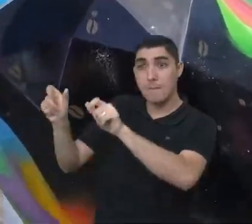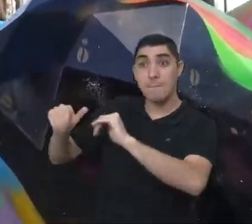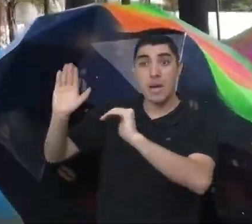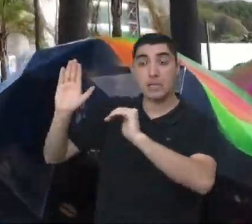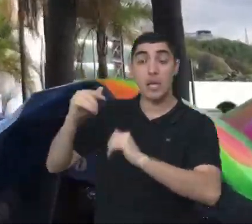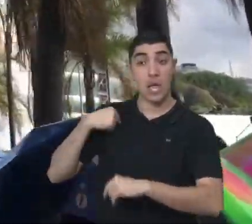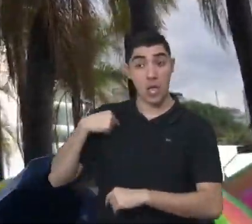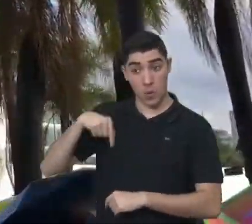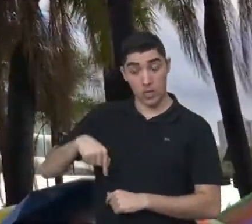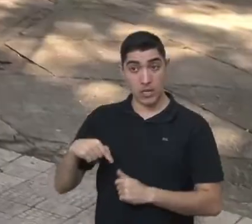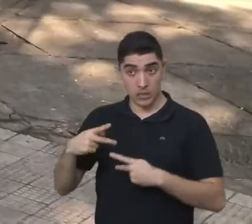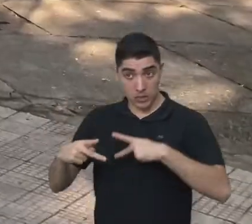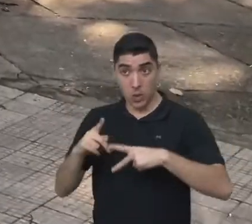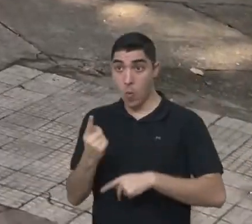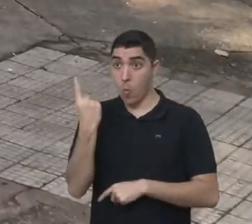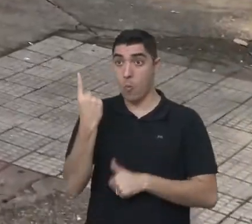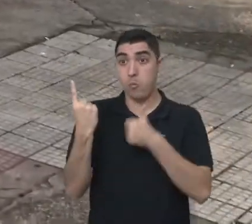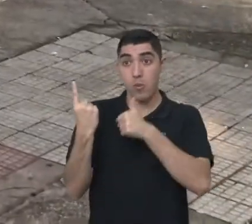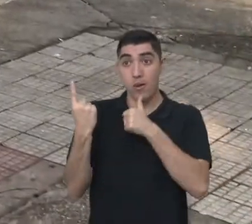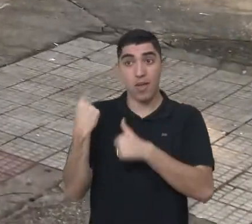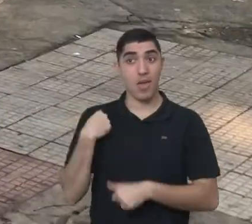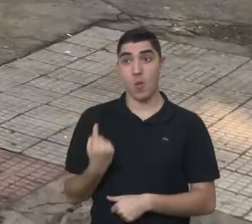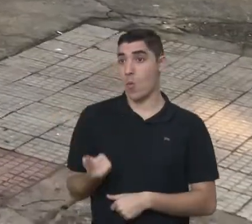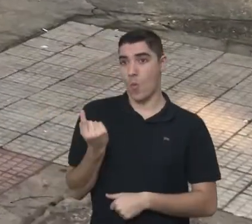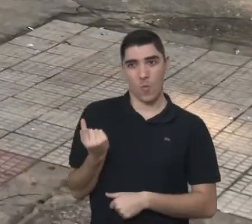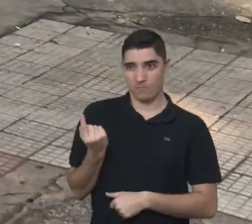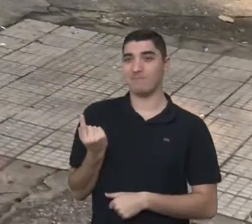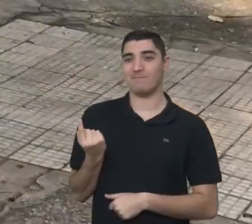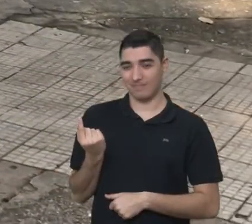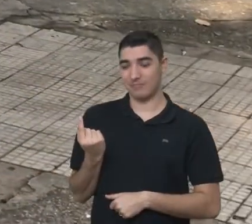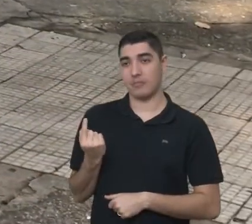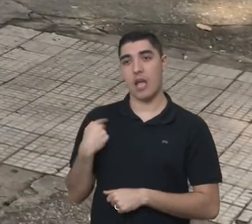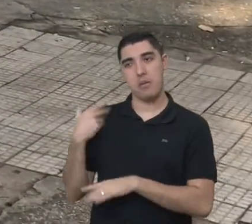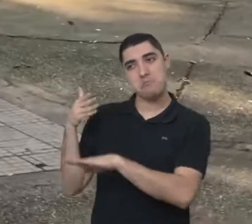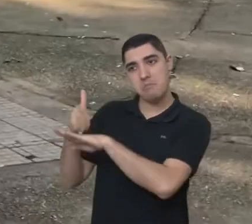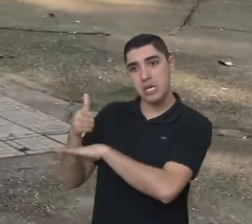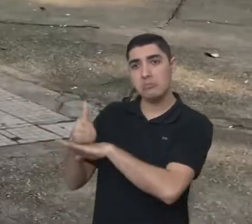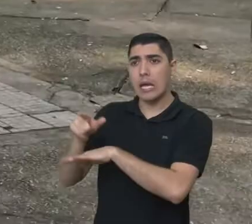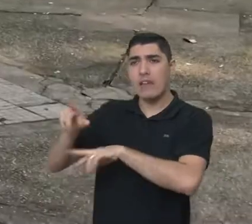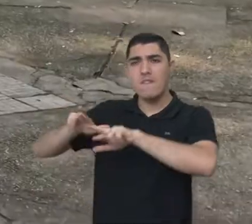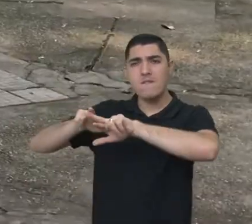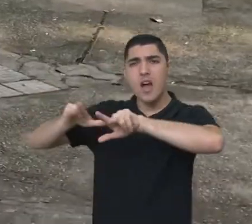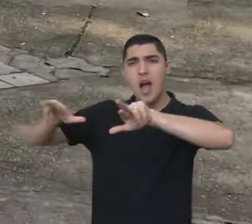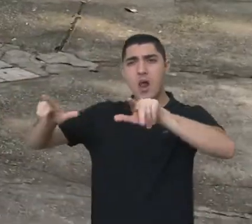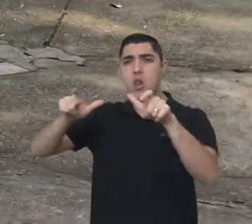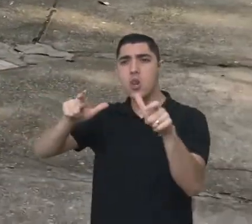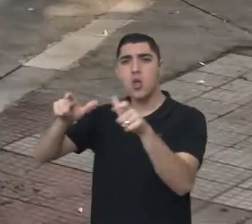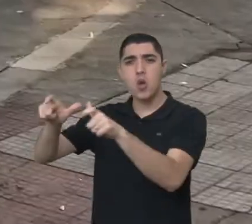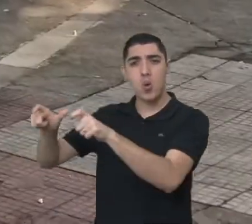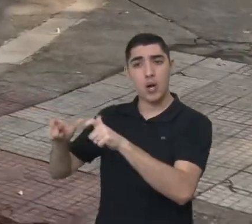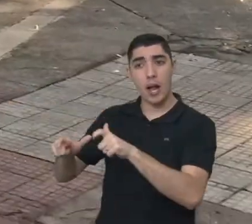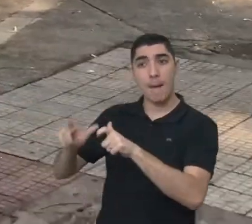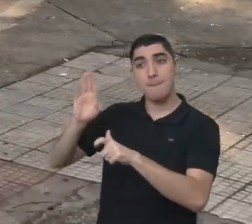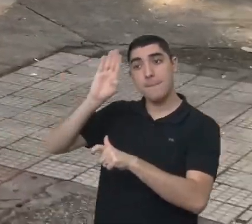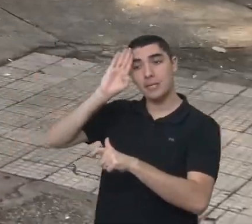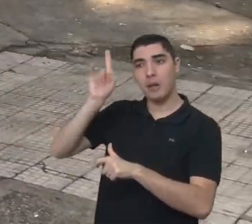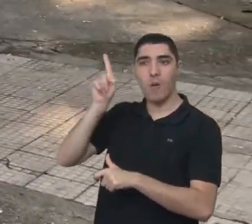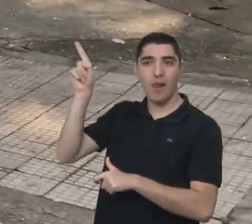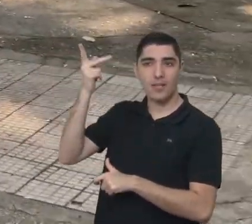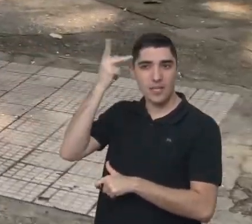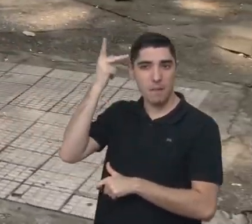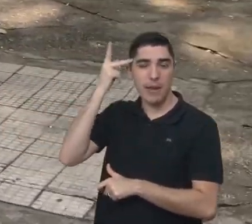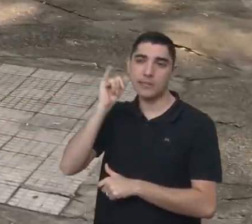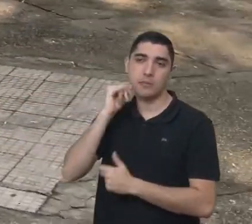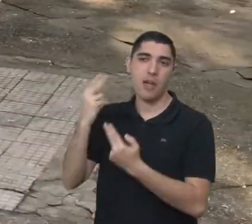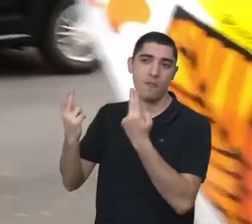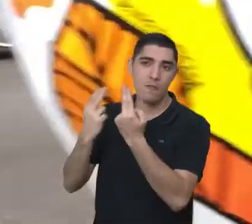única mulher daqui de São José a participar e isso foi espalhado em vários lugares, os lugares principais de São Paulo,